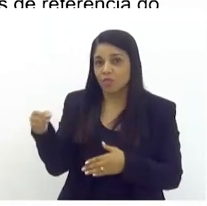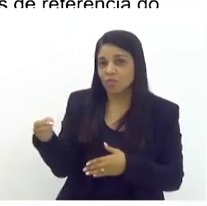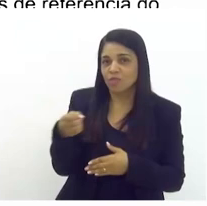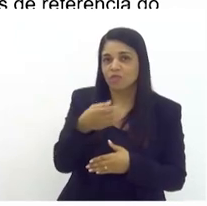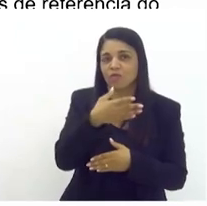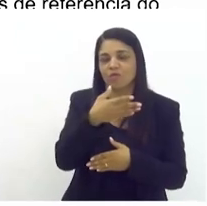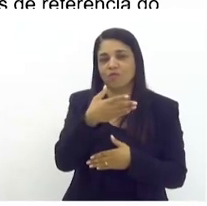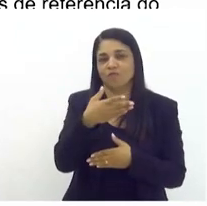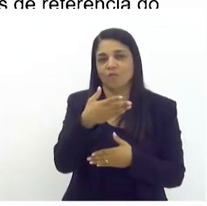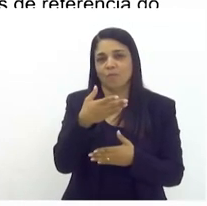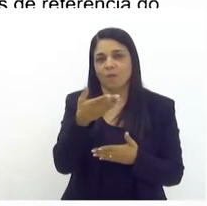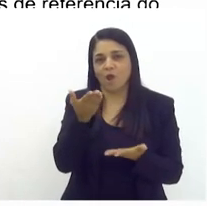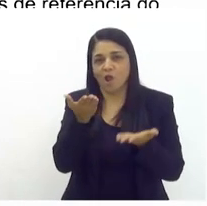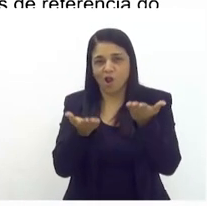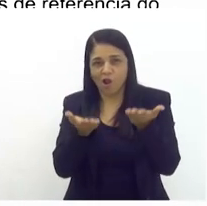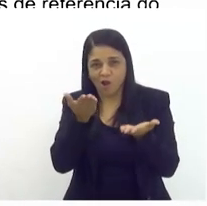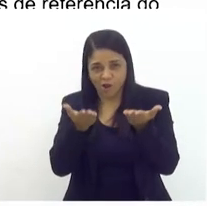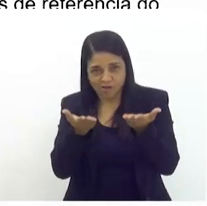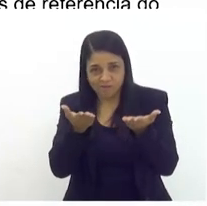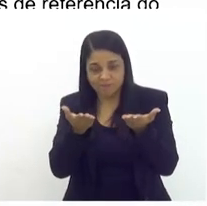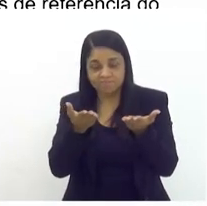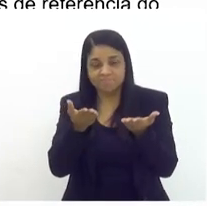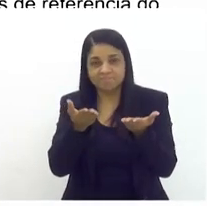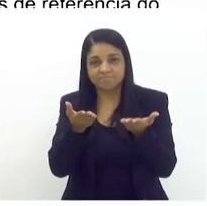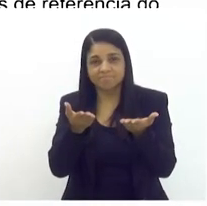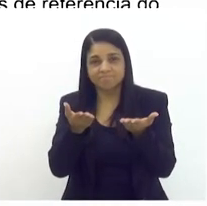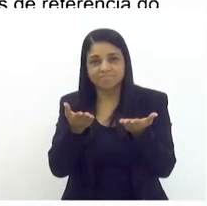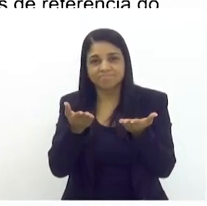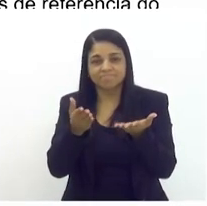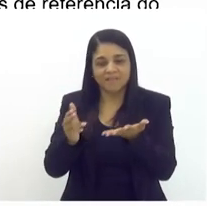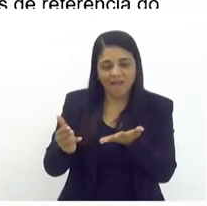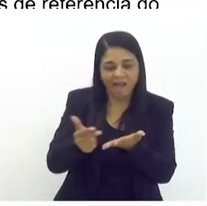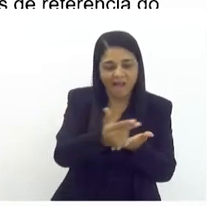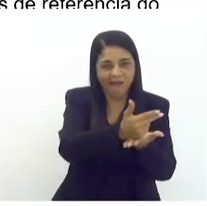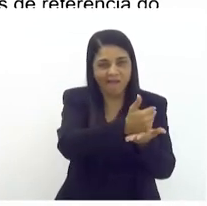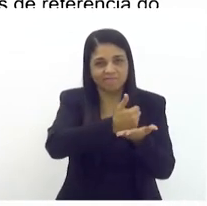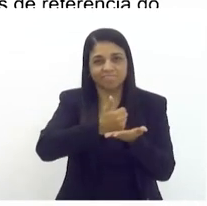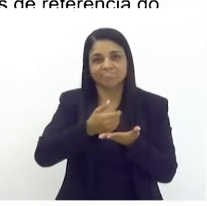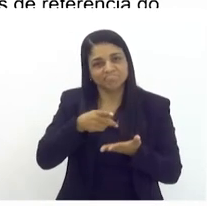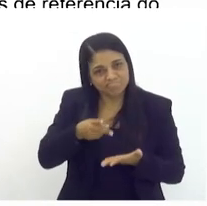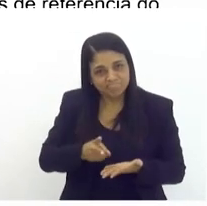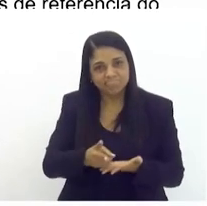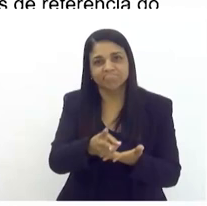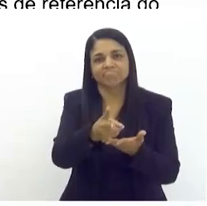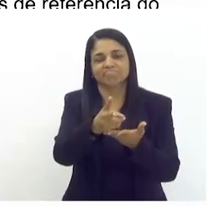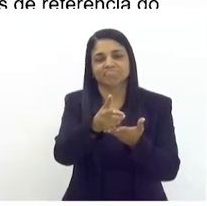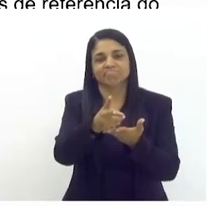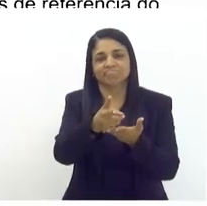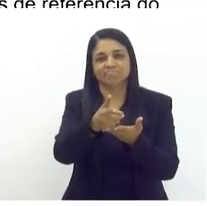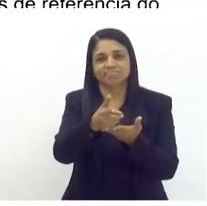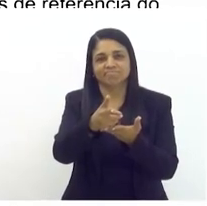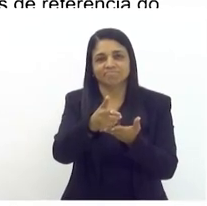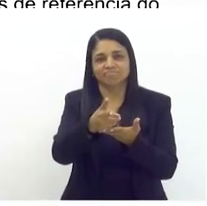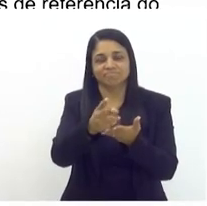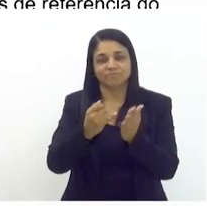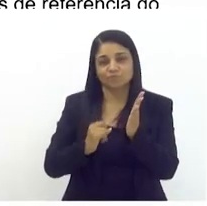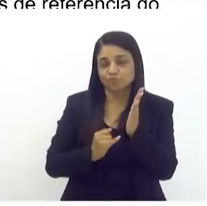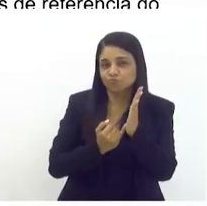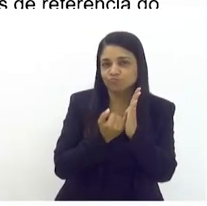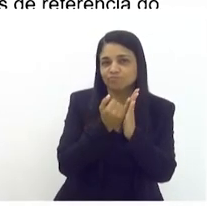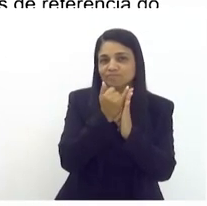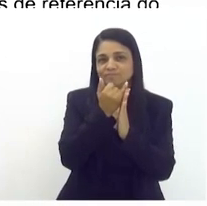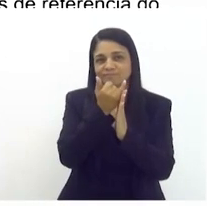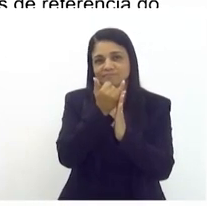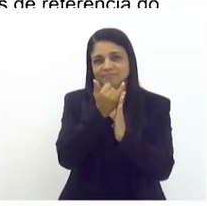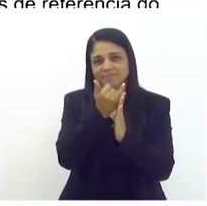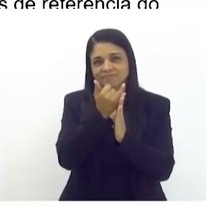de sorte que a manter a arrecadação do imposto